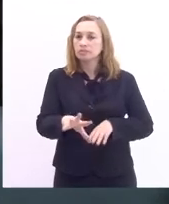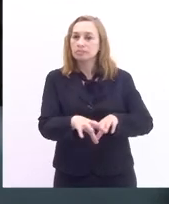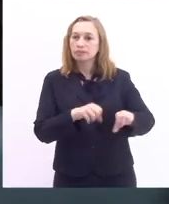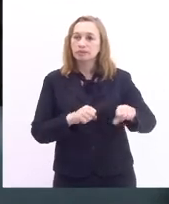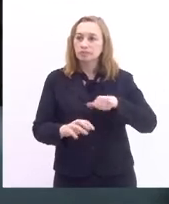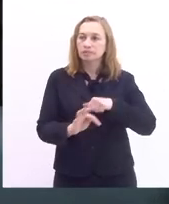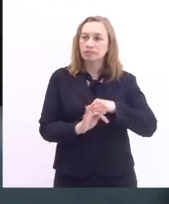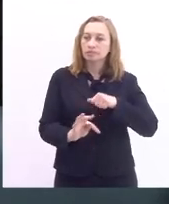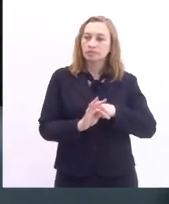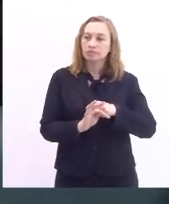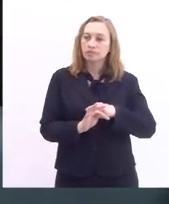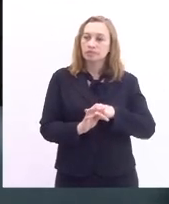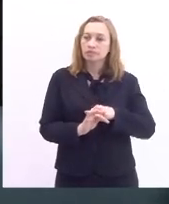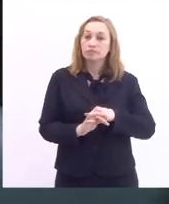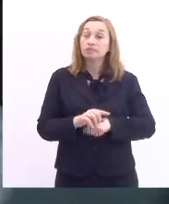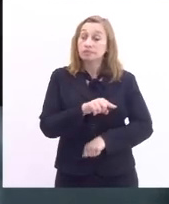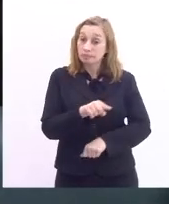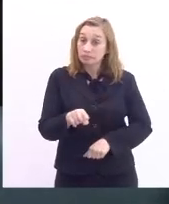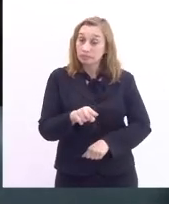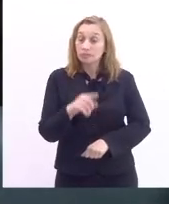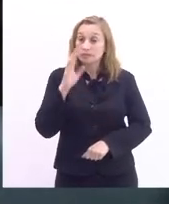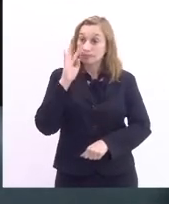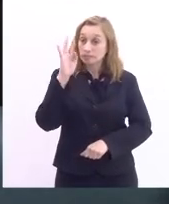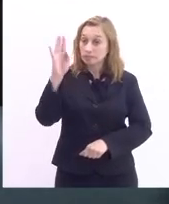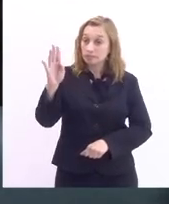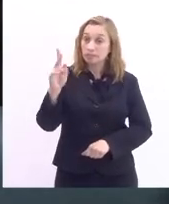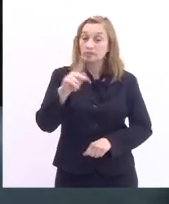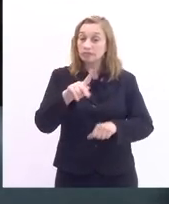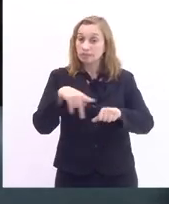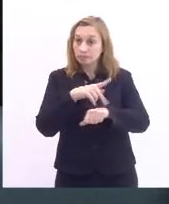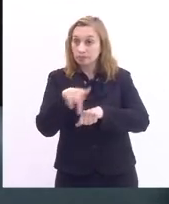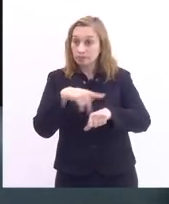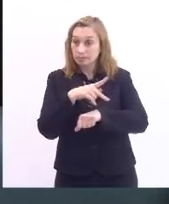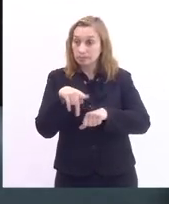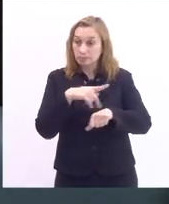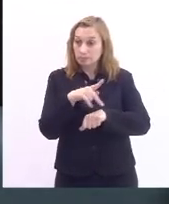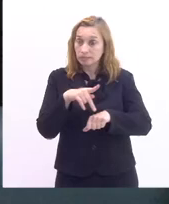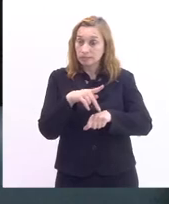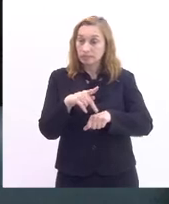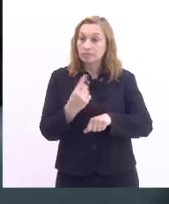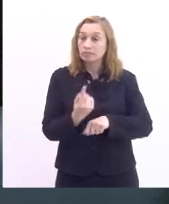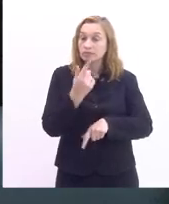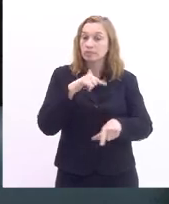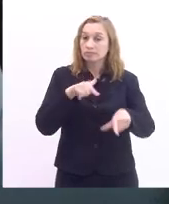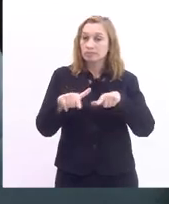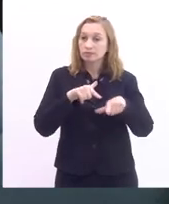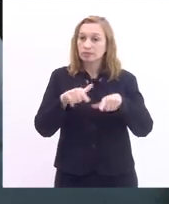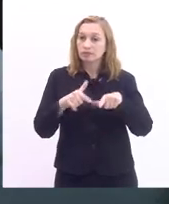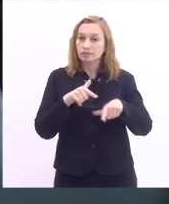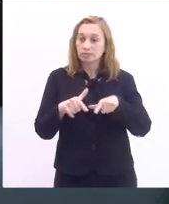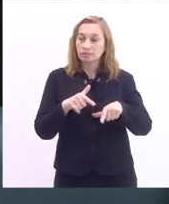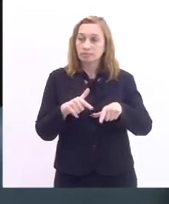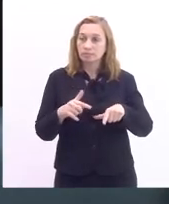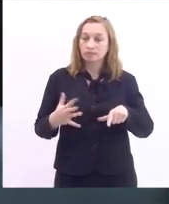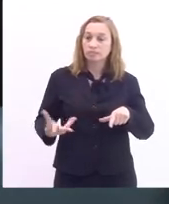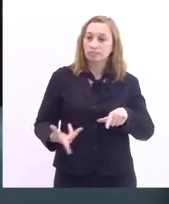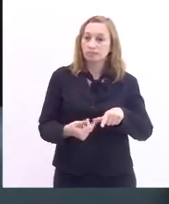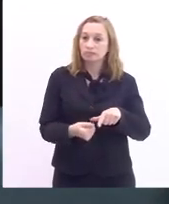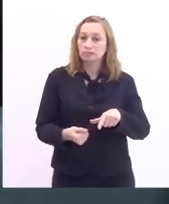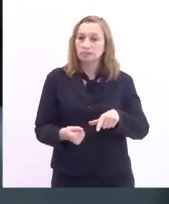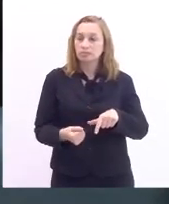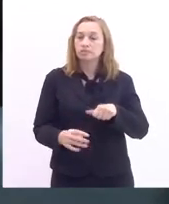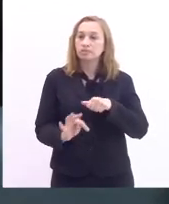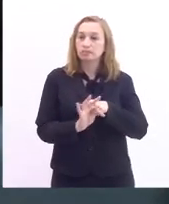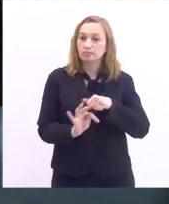técnica que este é um sonho de um país é um trabalhador altamente qualificado